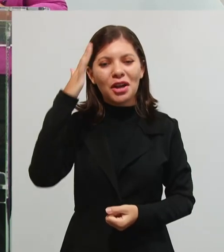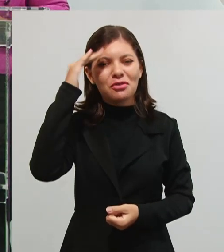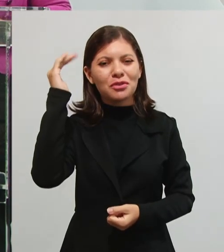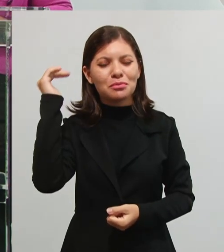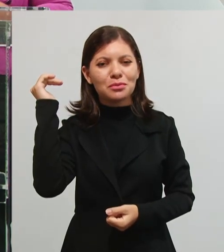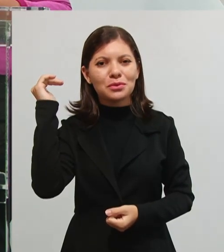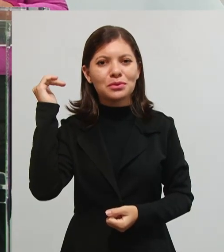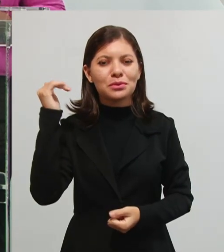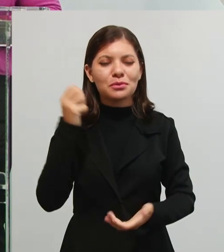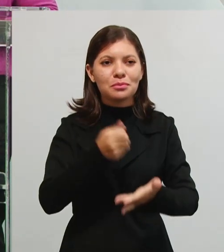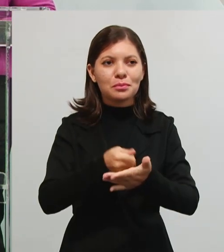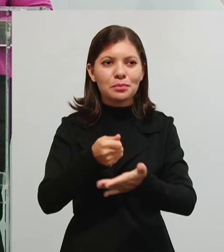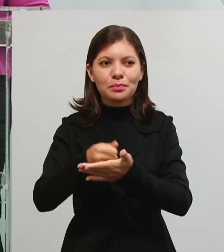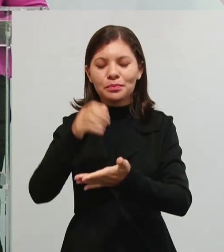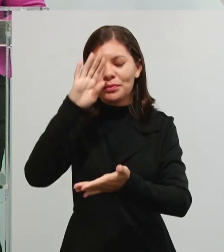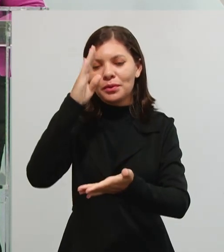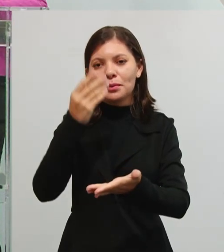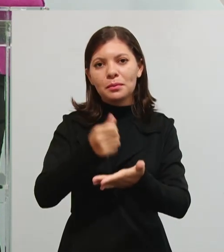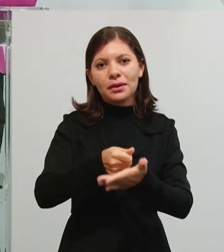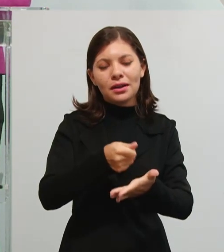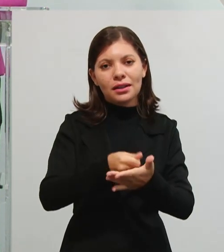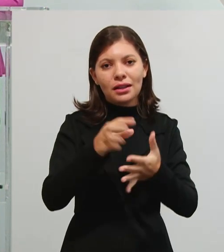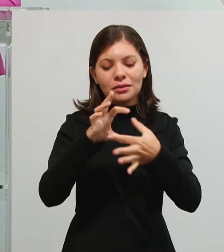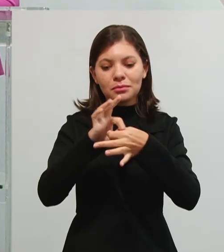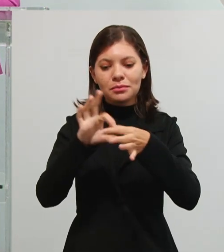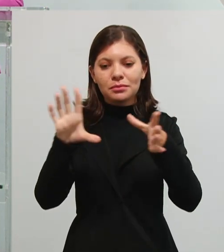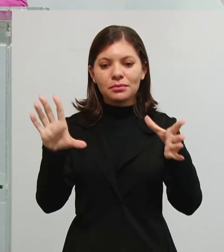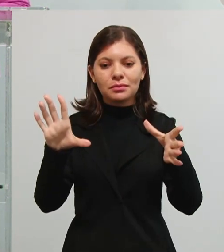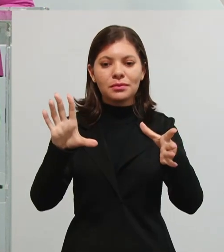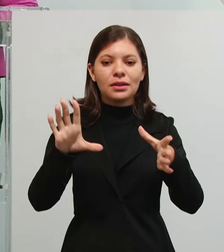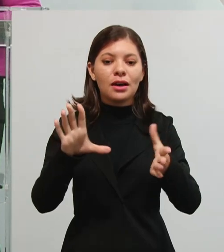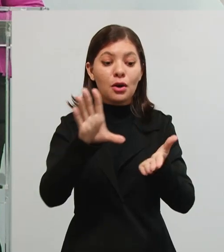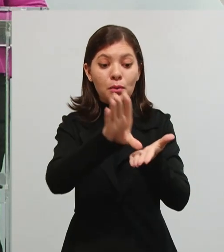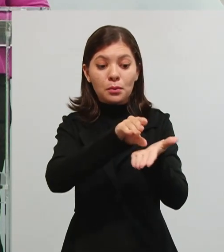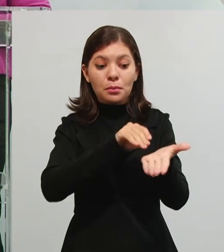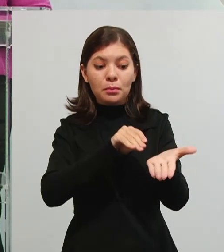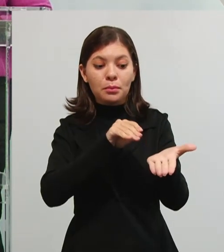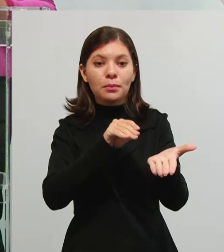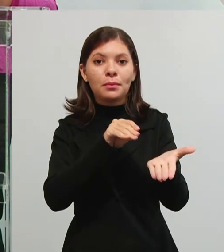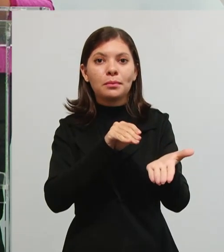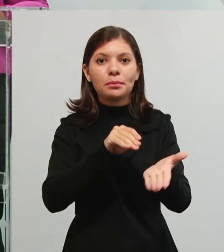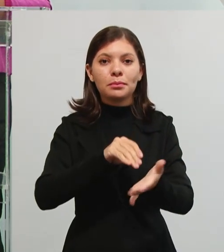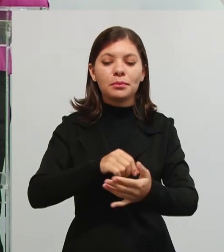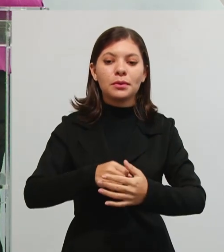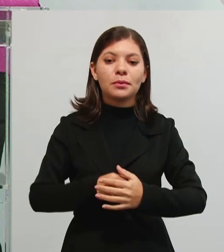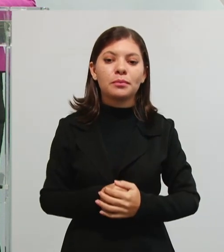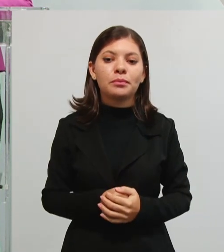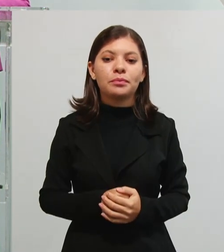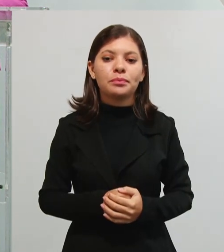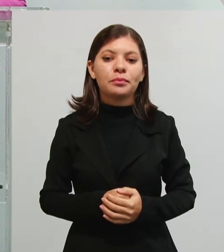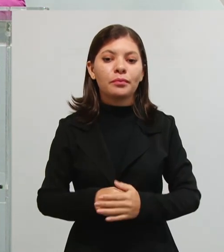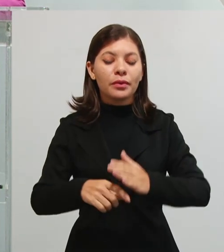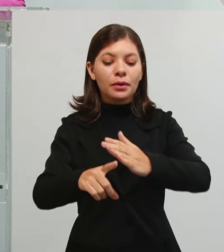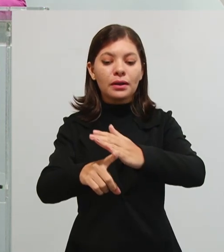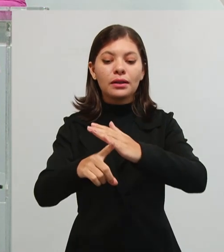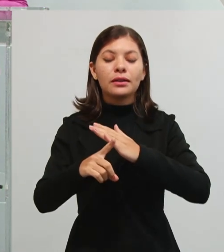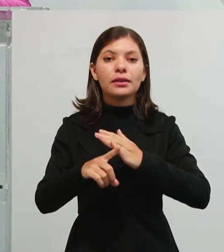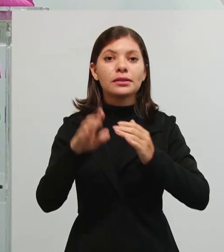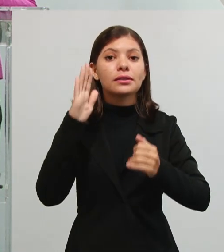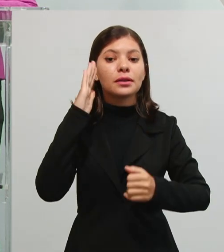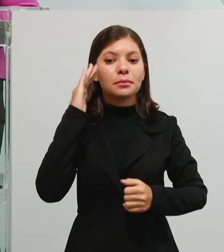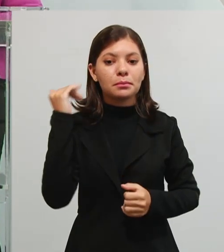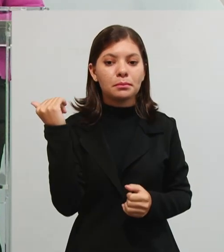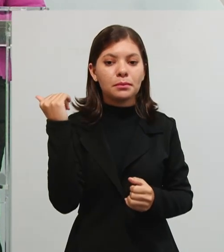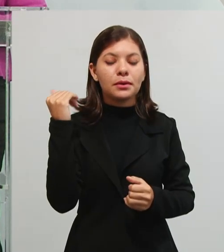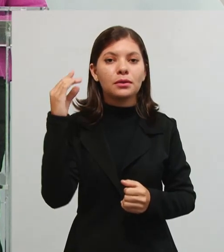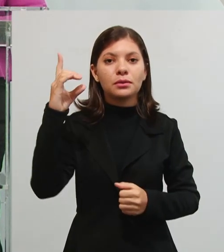são obrigadas a disponibilizar uma cópia desse código, tanto para o cliente saber dos seus direitos, quanto